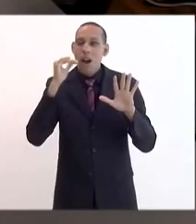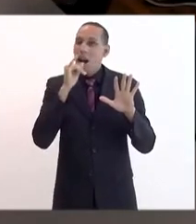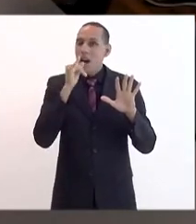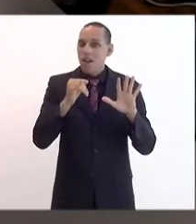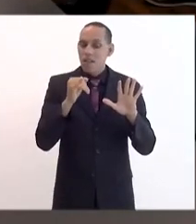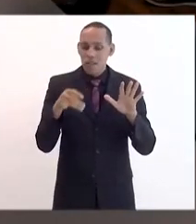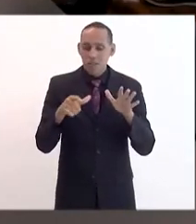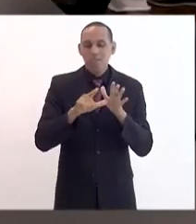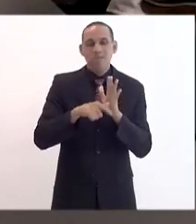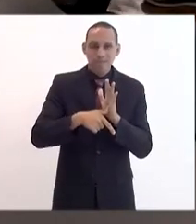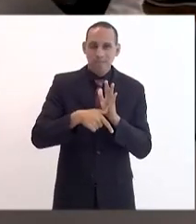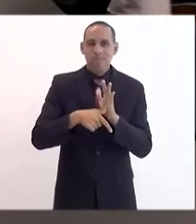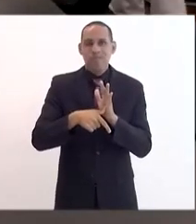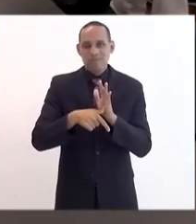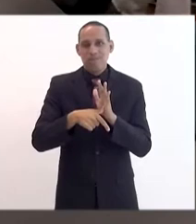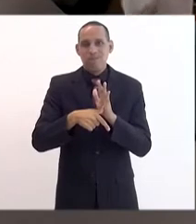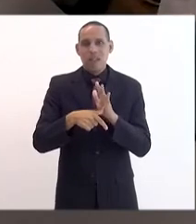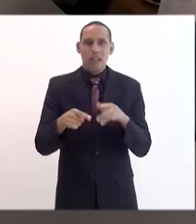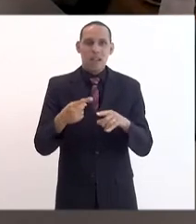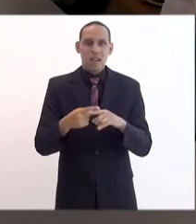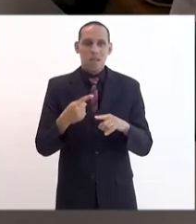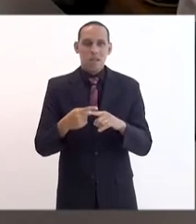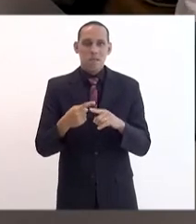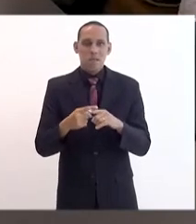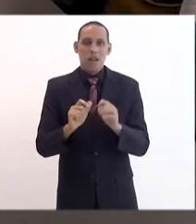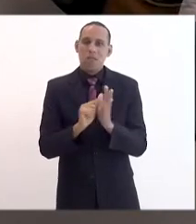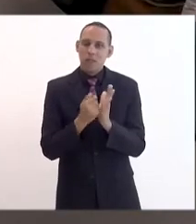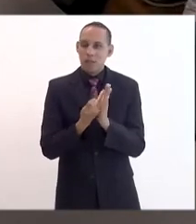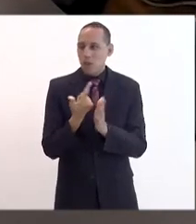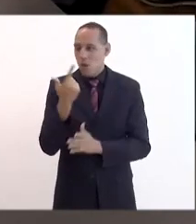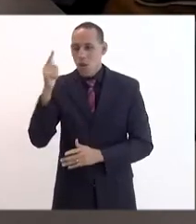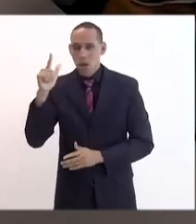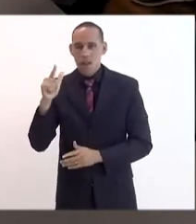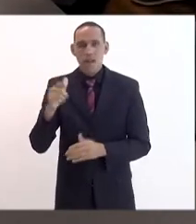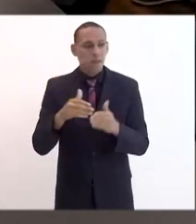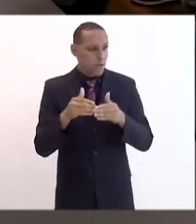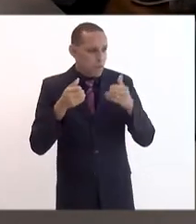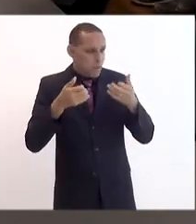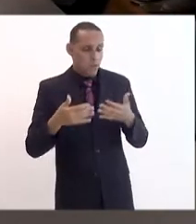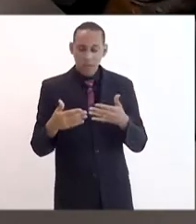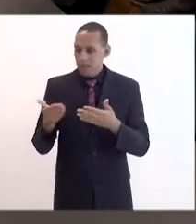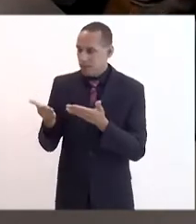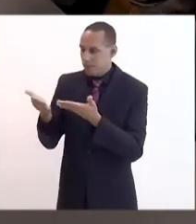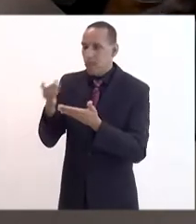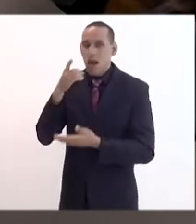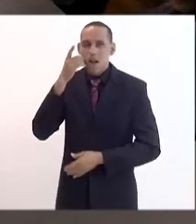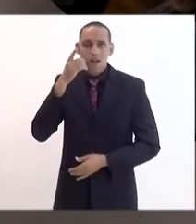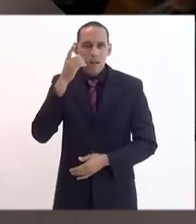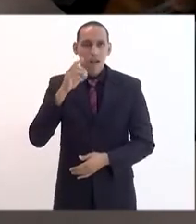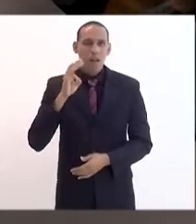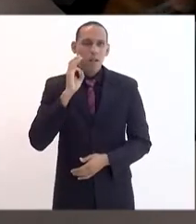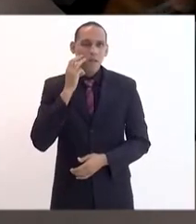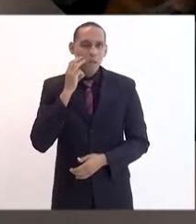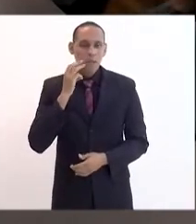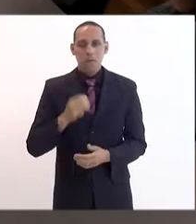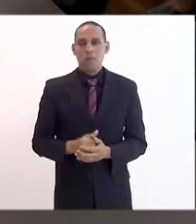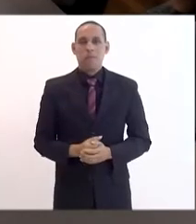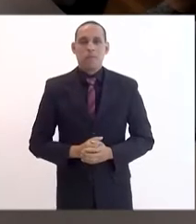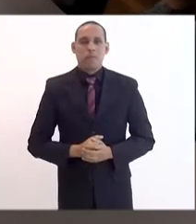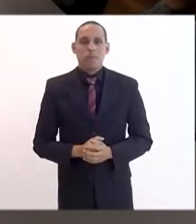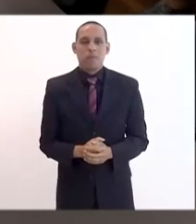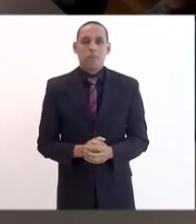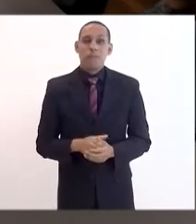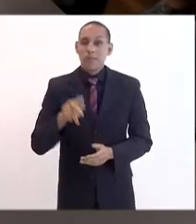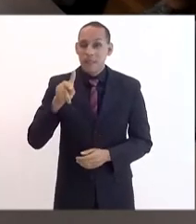está atrasada por conta de uma agenda externa. Questão de ordem. Questão de ordem, deputado Valdec Carneiro.